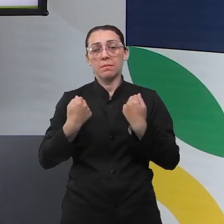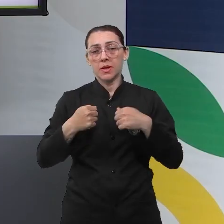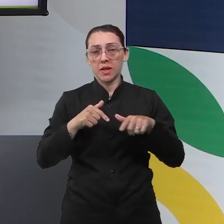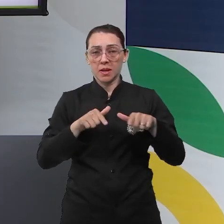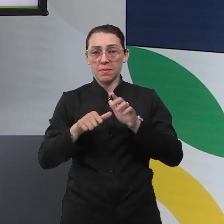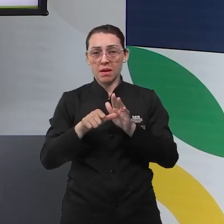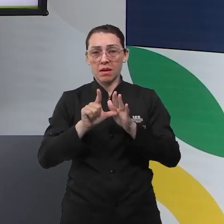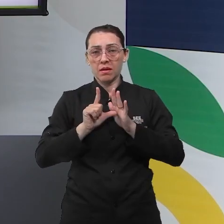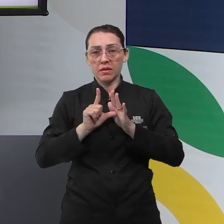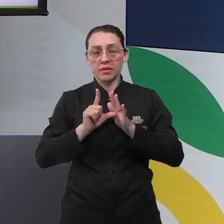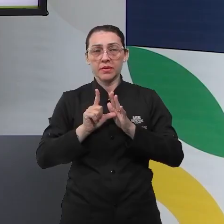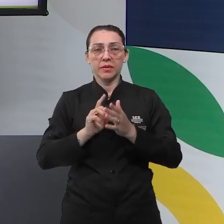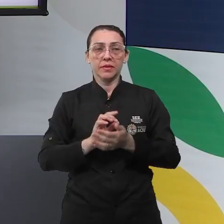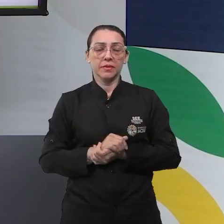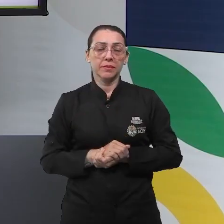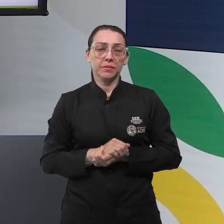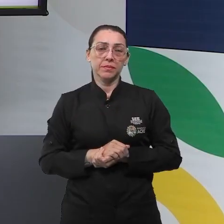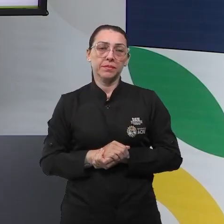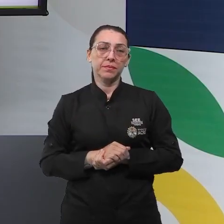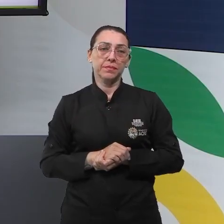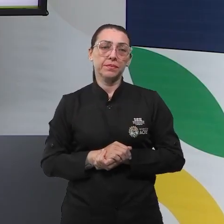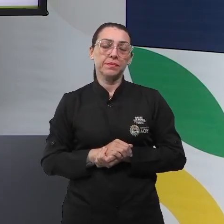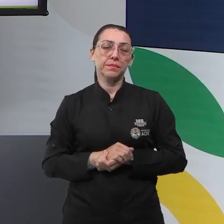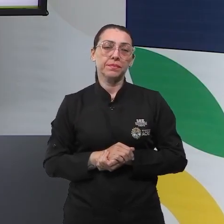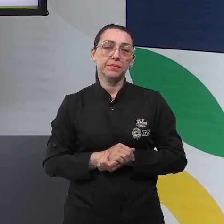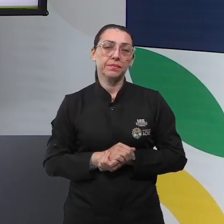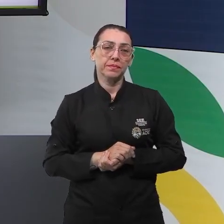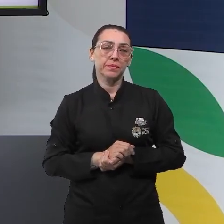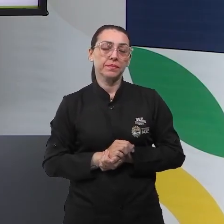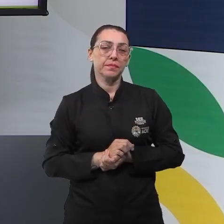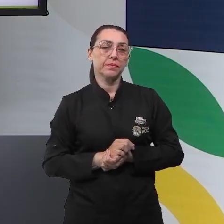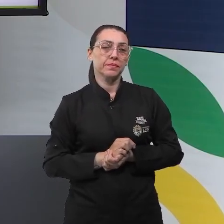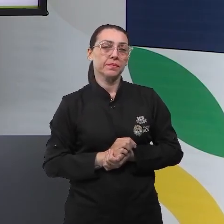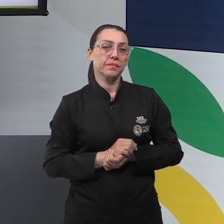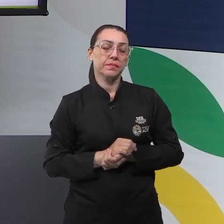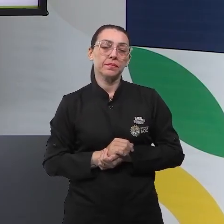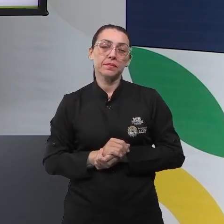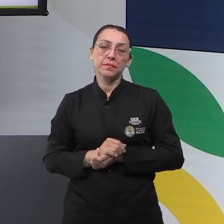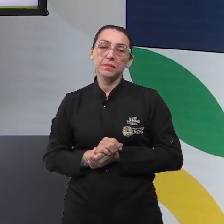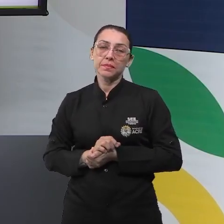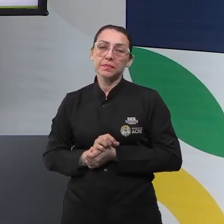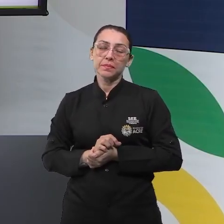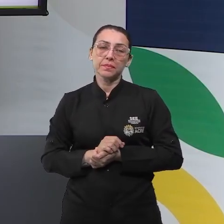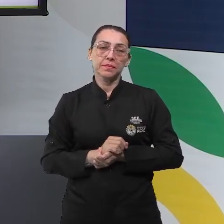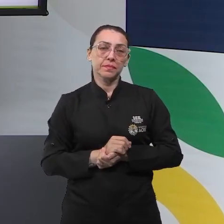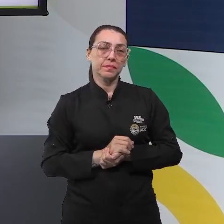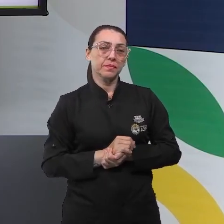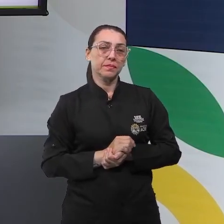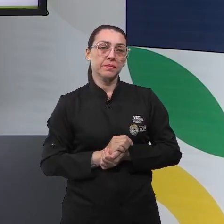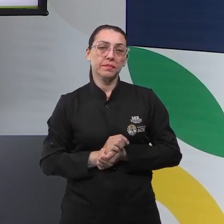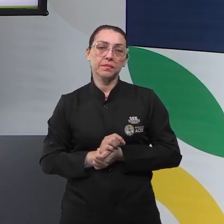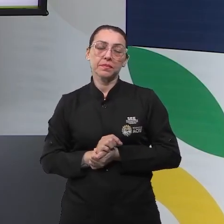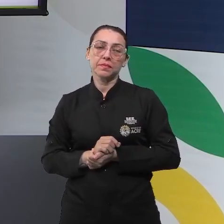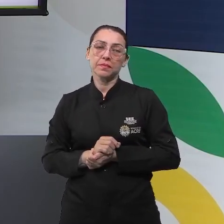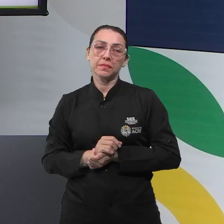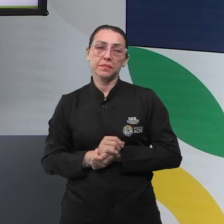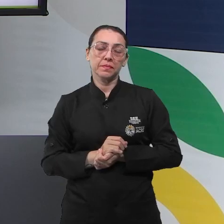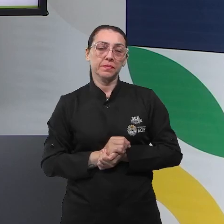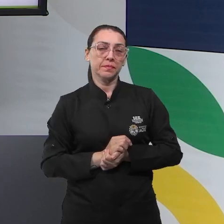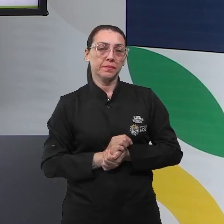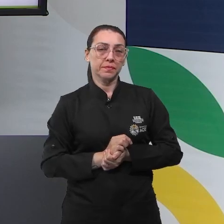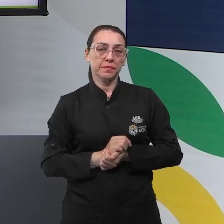né? Se você quer desfrutar de uma coisa, primeiro você tem que se consolidar, você tem que se estruturar, ou você tem que trabalhar